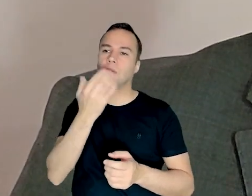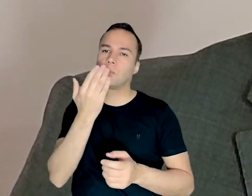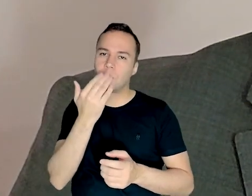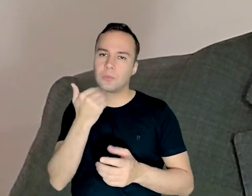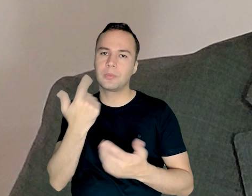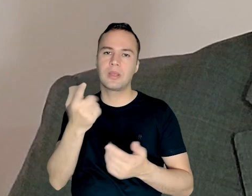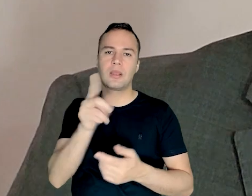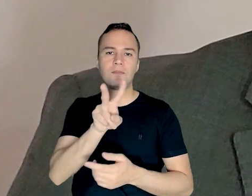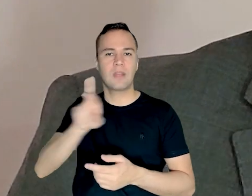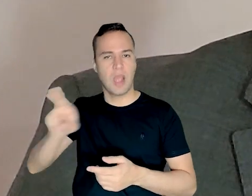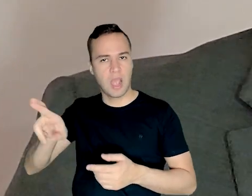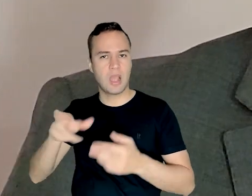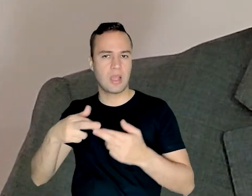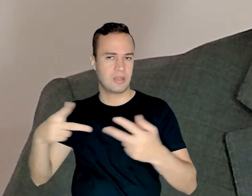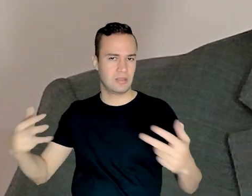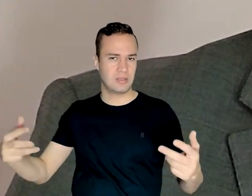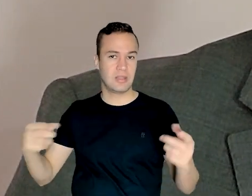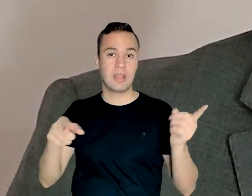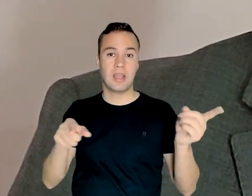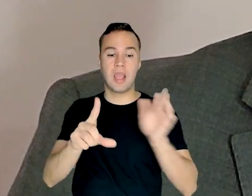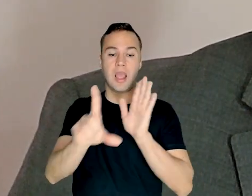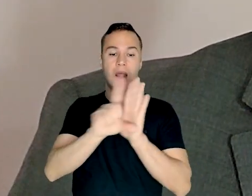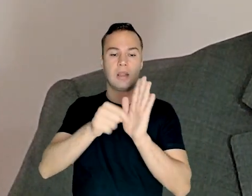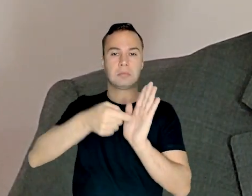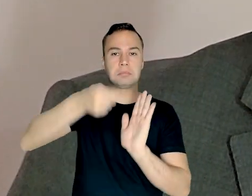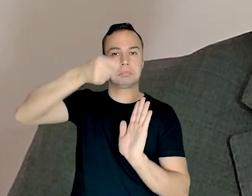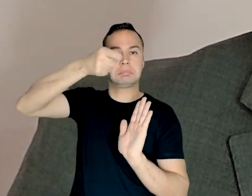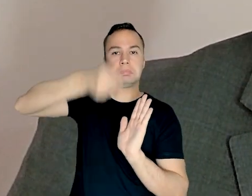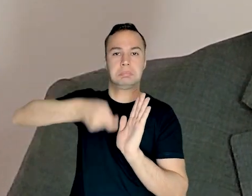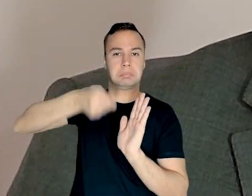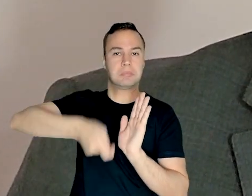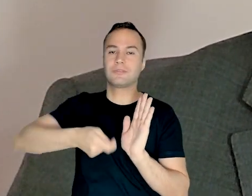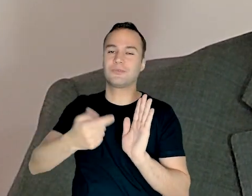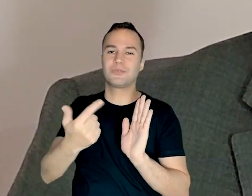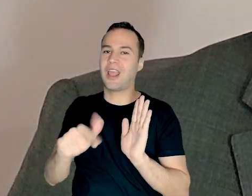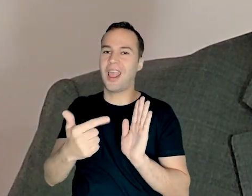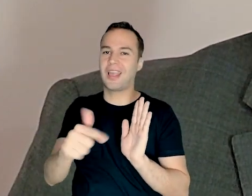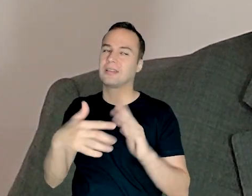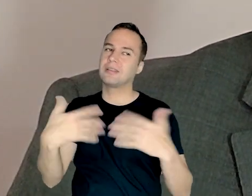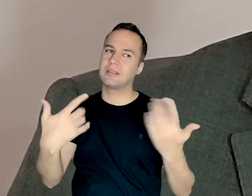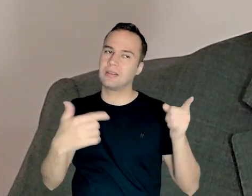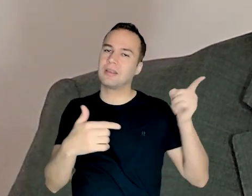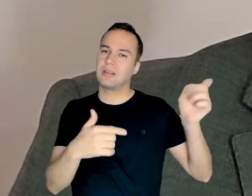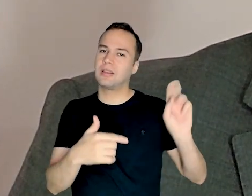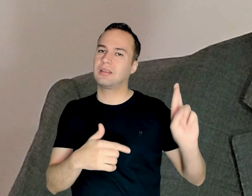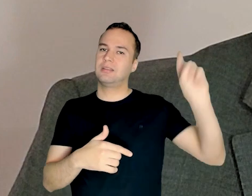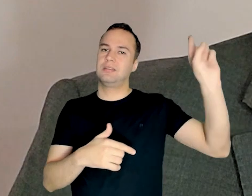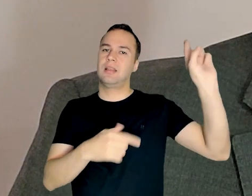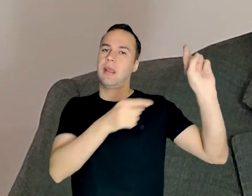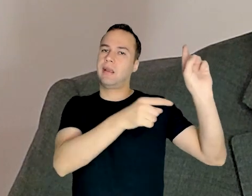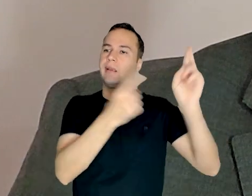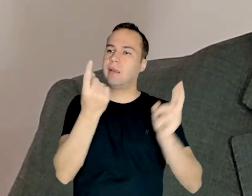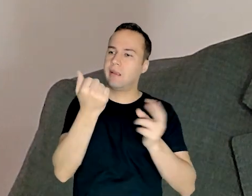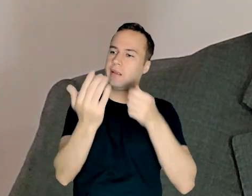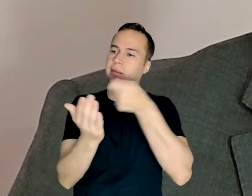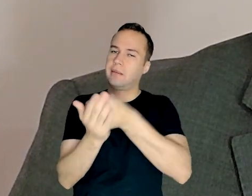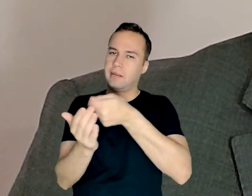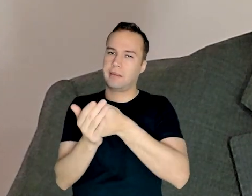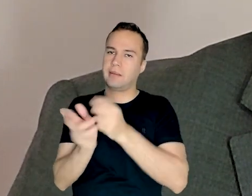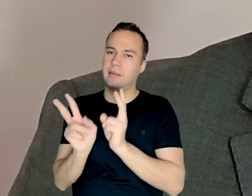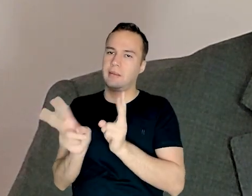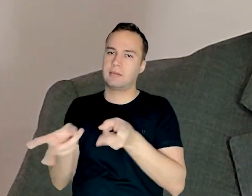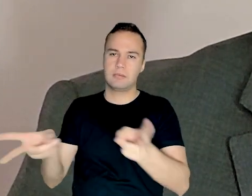Vale Refeição são benefícios que não têm previsão em lei e, portanto, o empregador não está obrigado